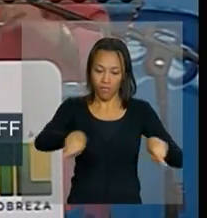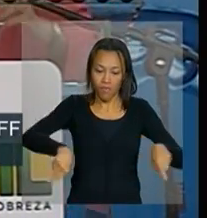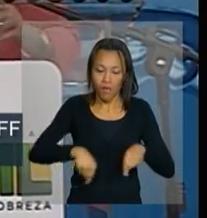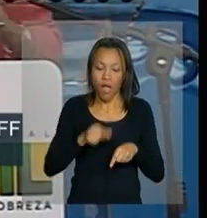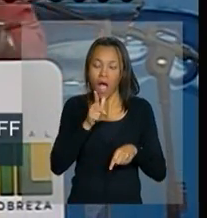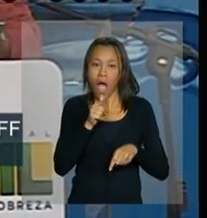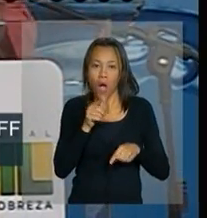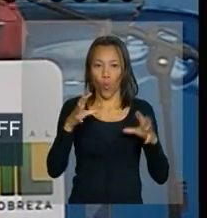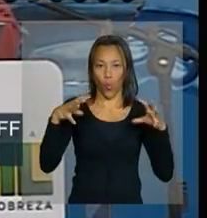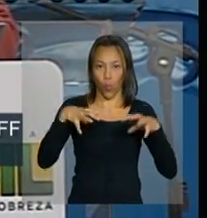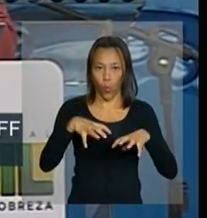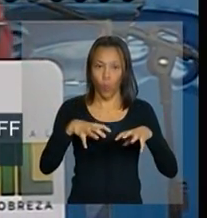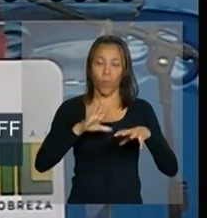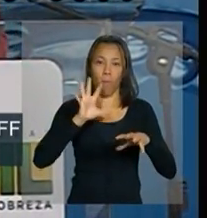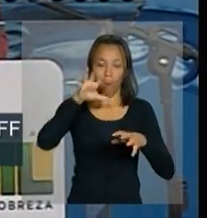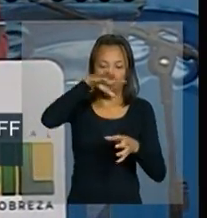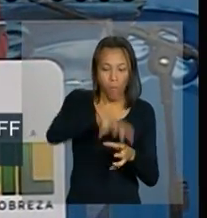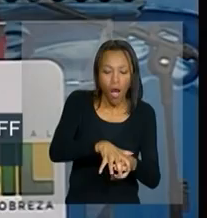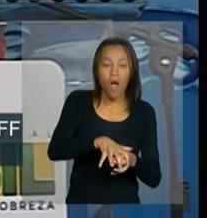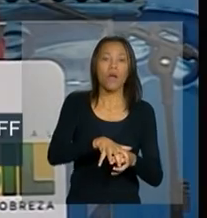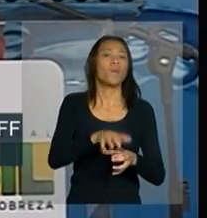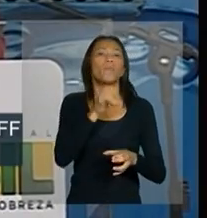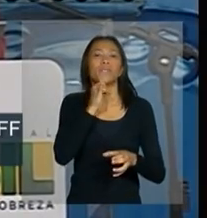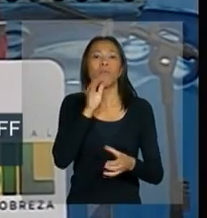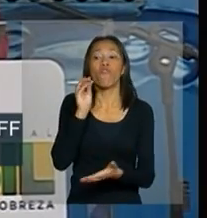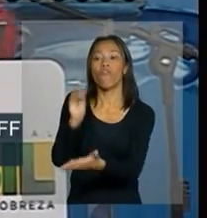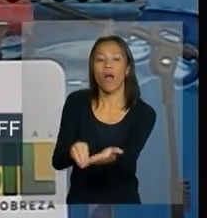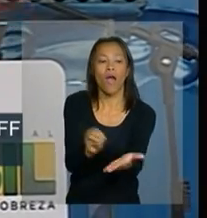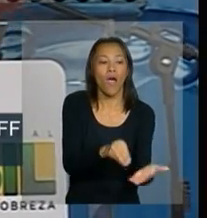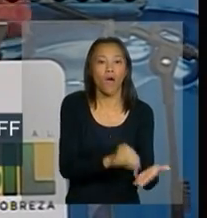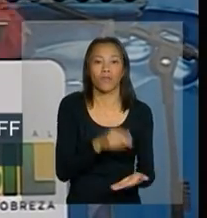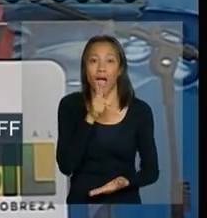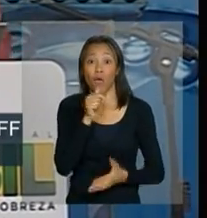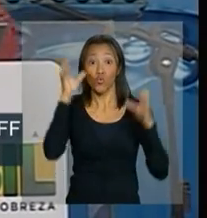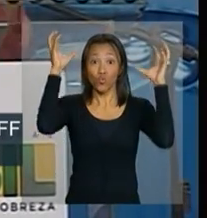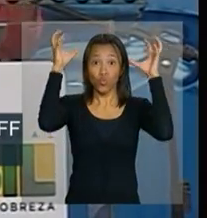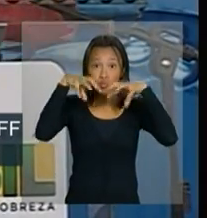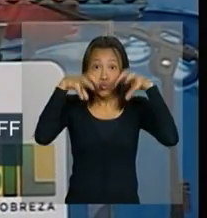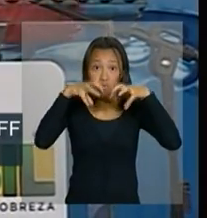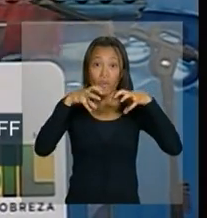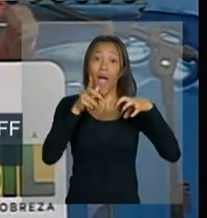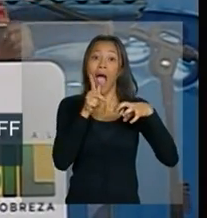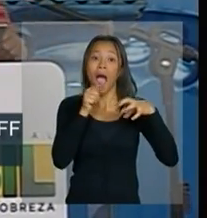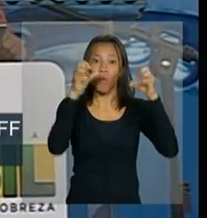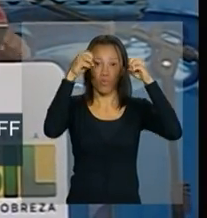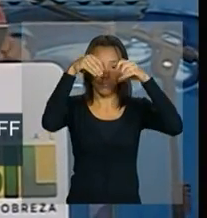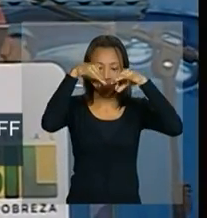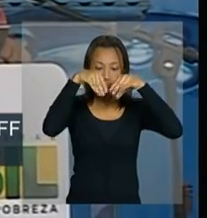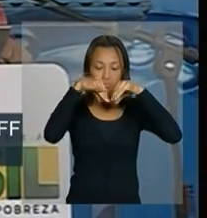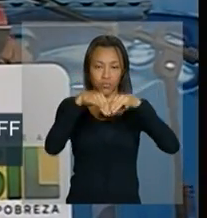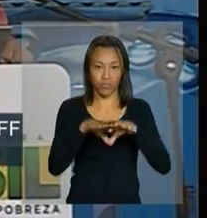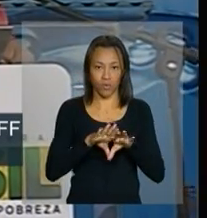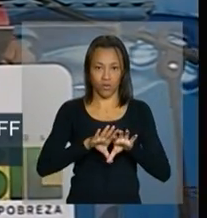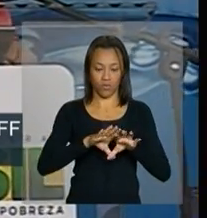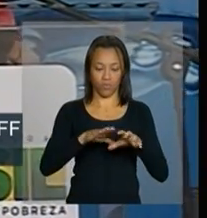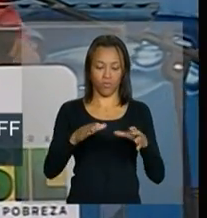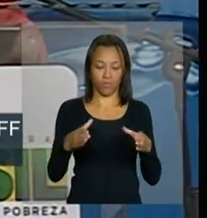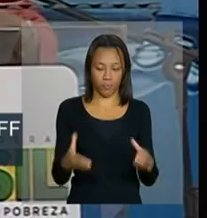porque quando você tem falta d'água, choveu assim, se acumula sua água na